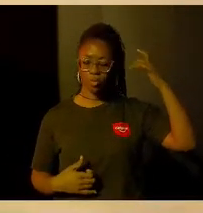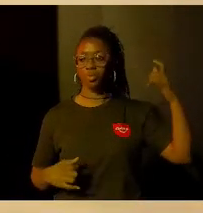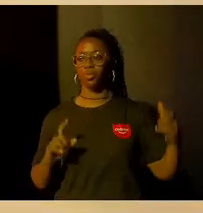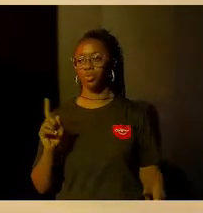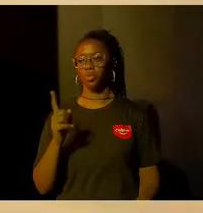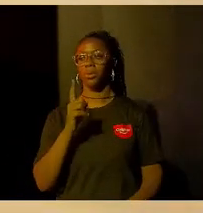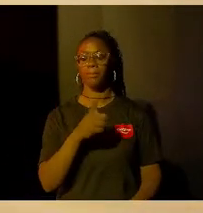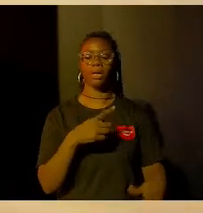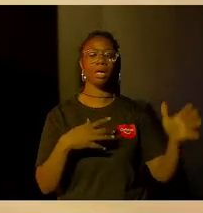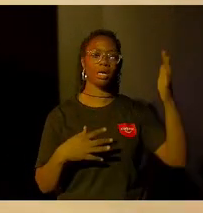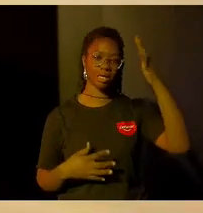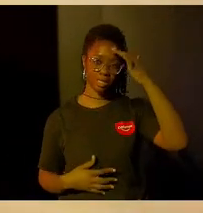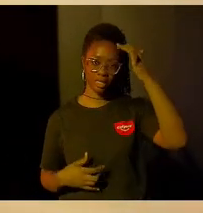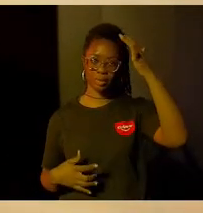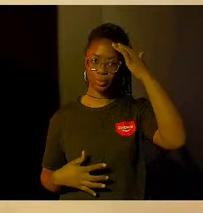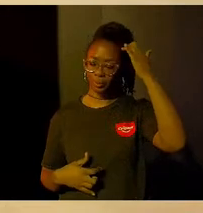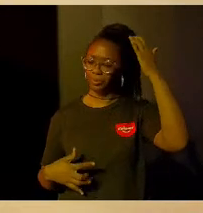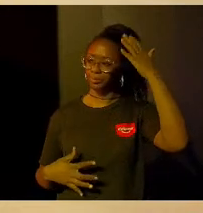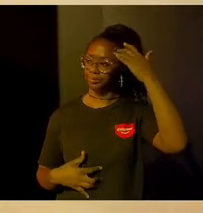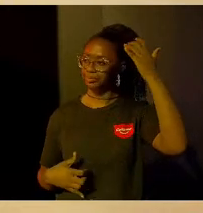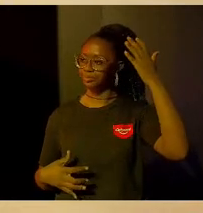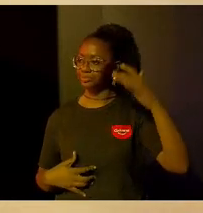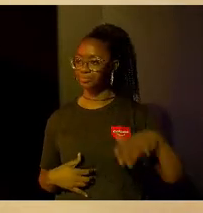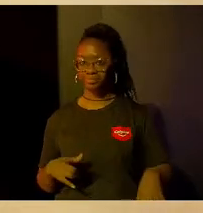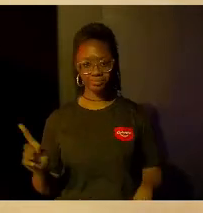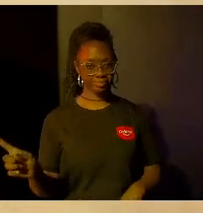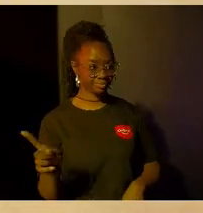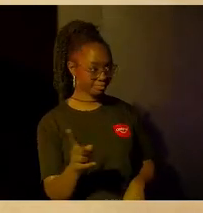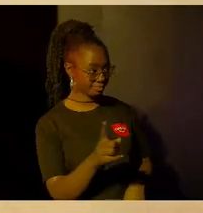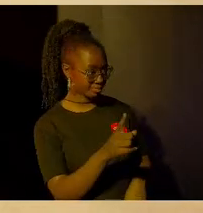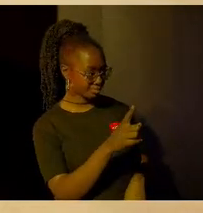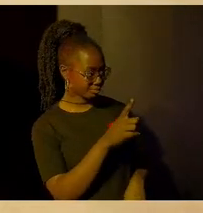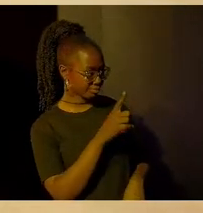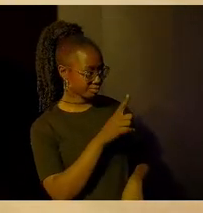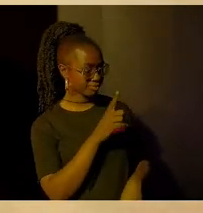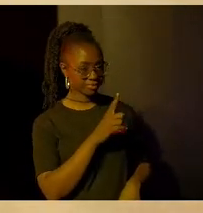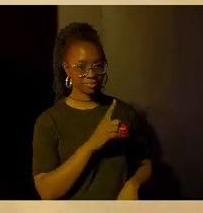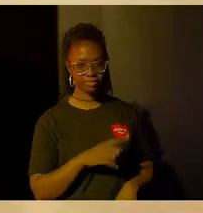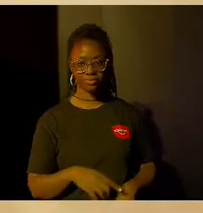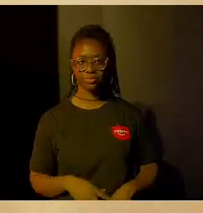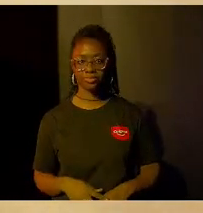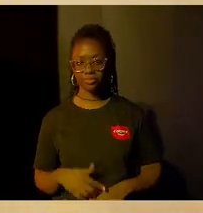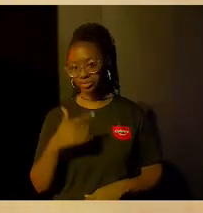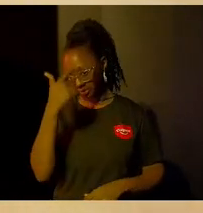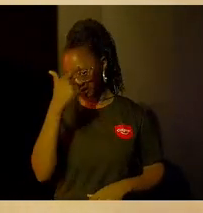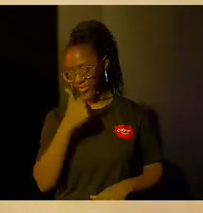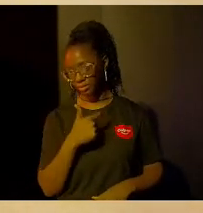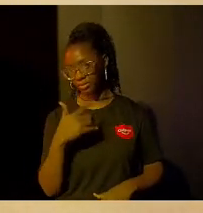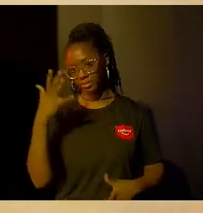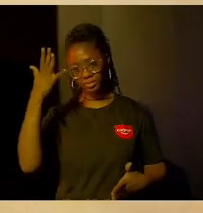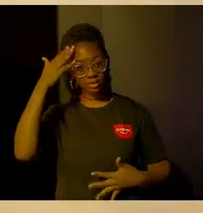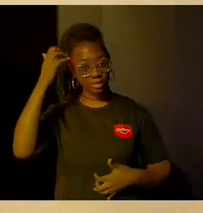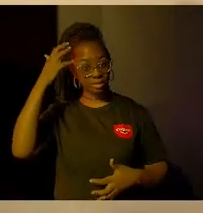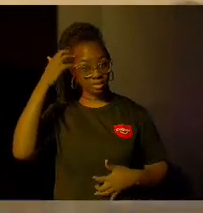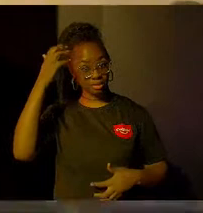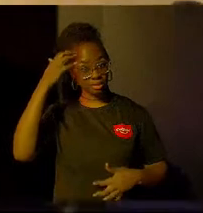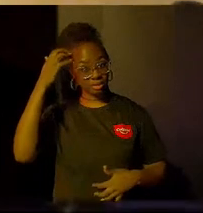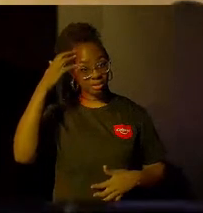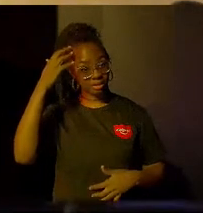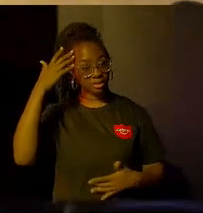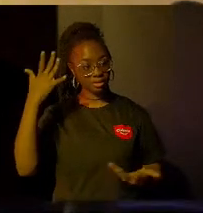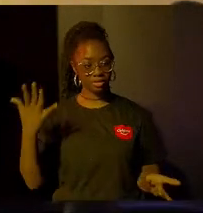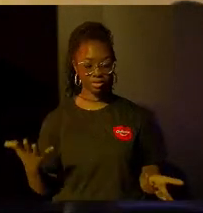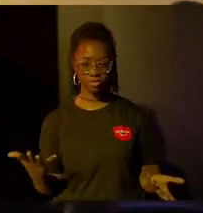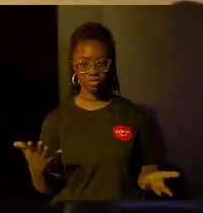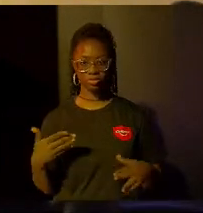macacos macacos Olha o macaco macaco tem cara de macaco macaco você